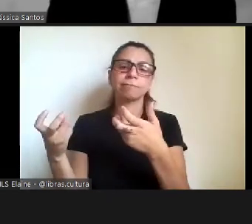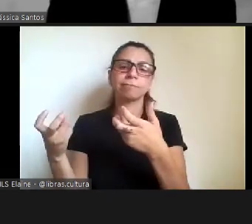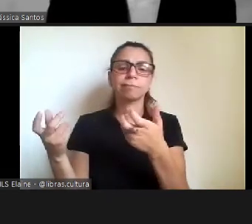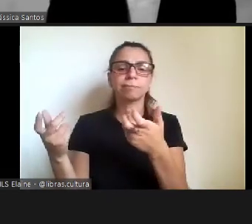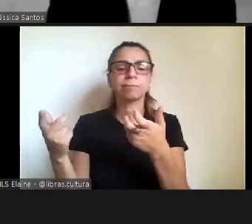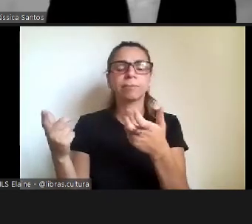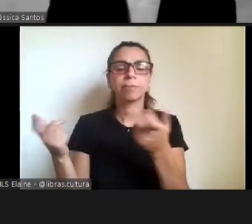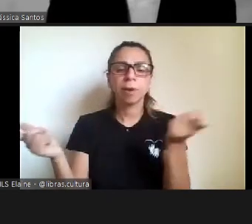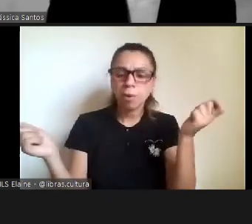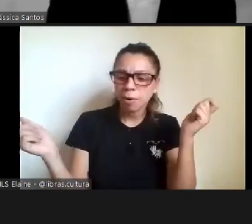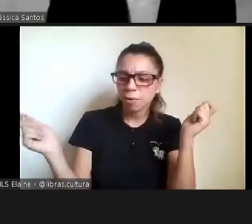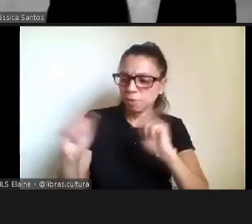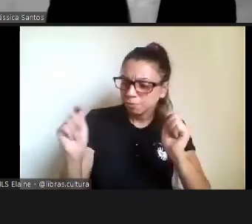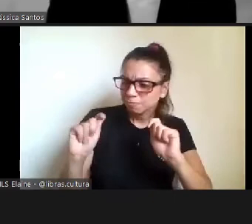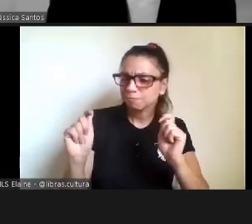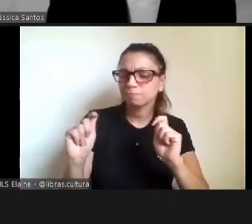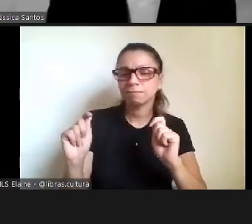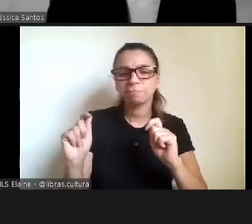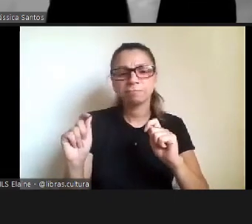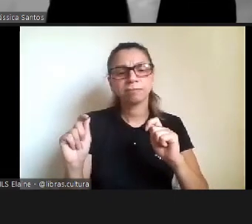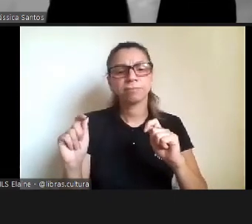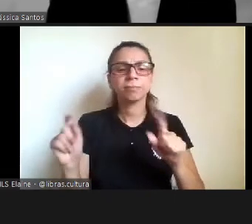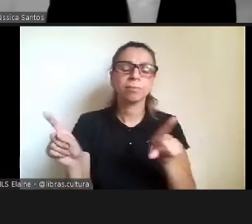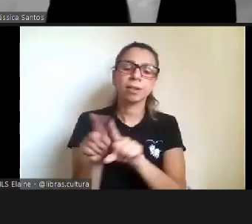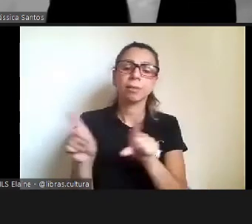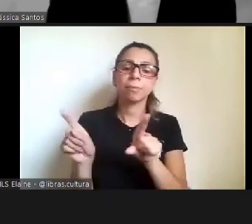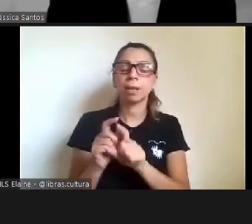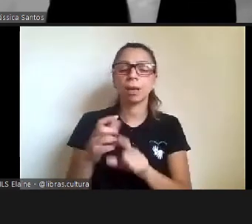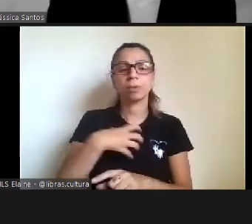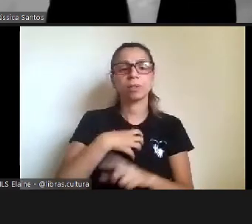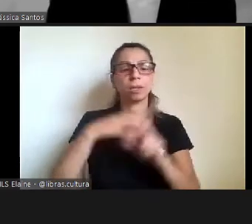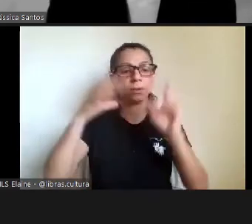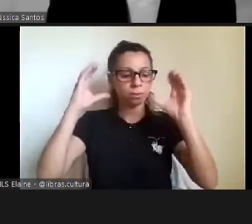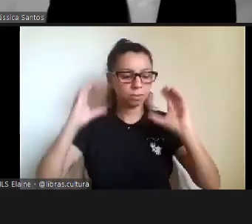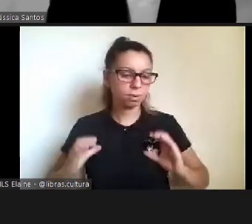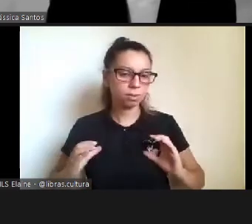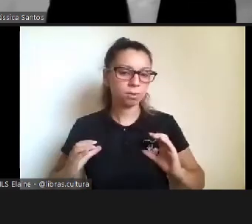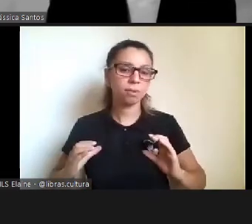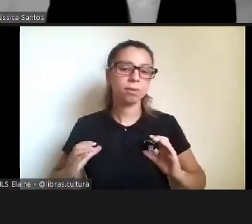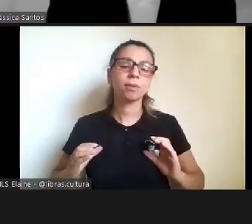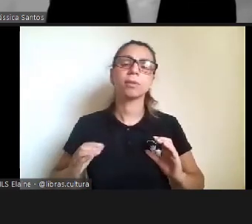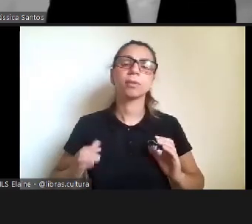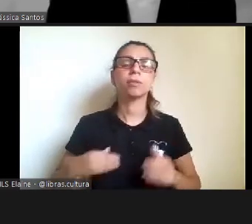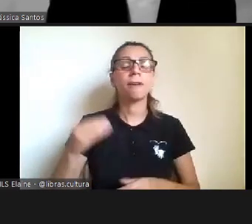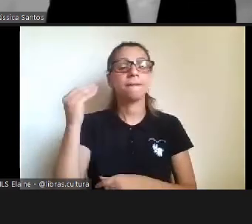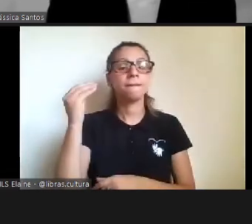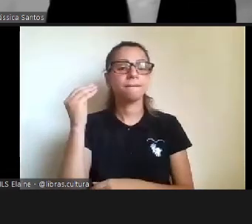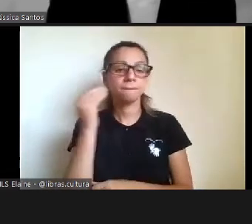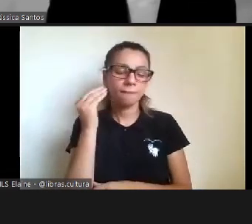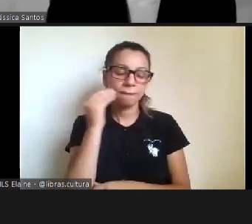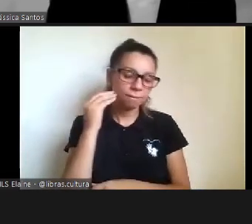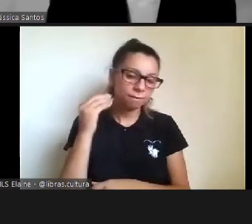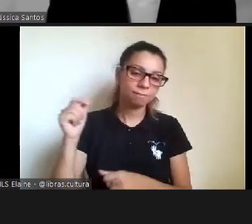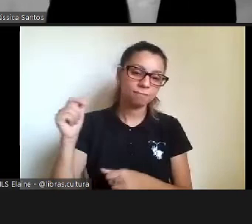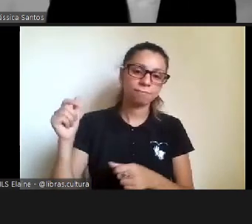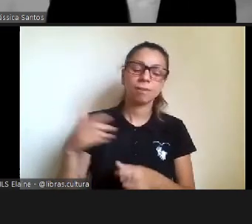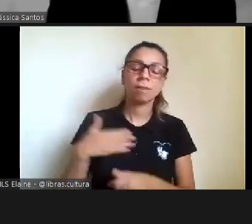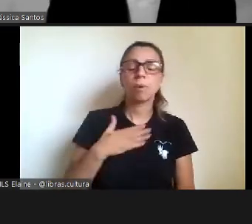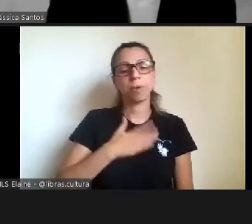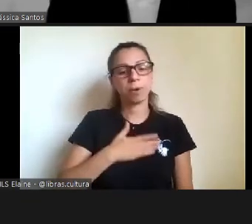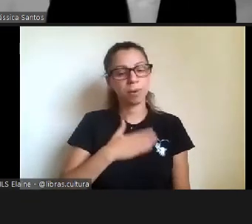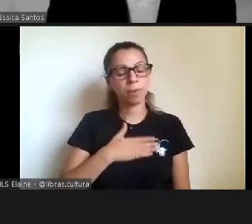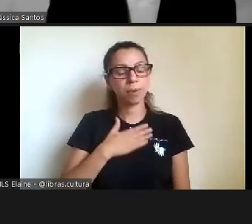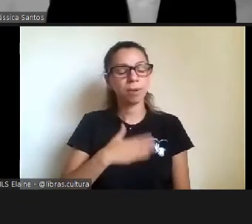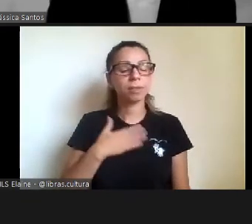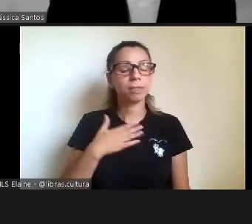catártico, né, foi assim, e foi como eu também me comportei na hora de fazer. Então eu gosto muito desse